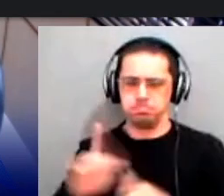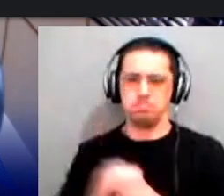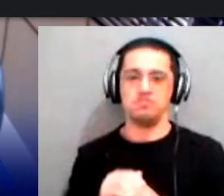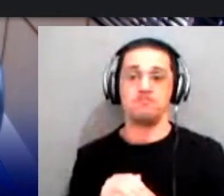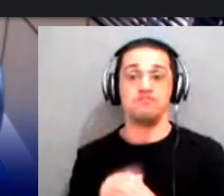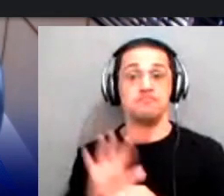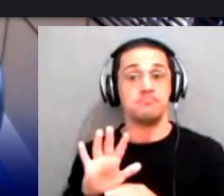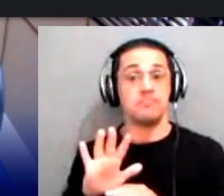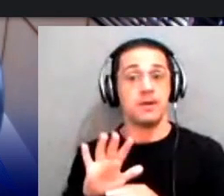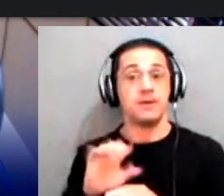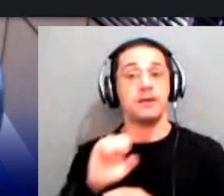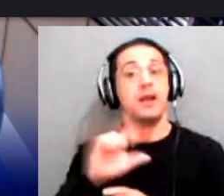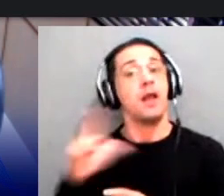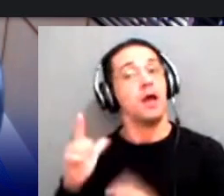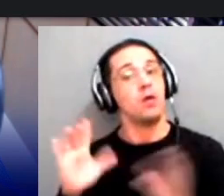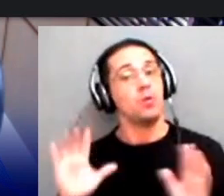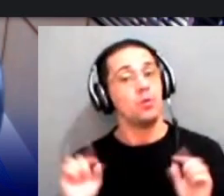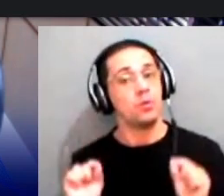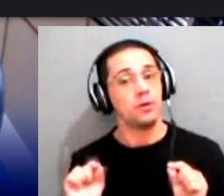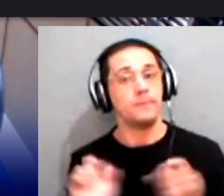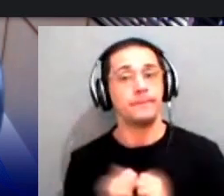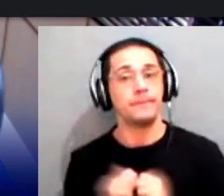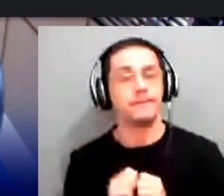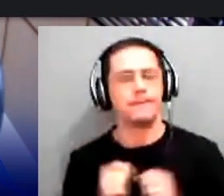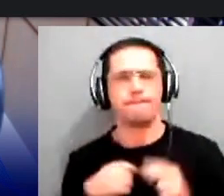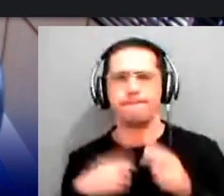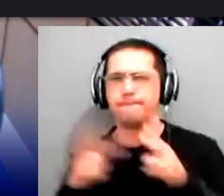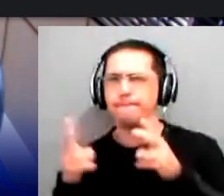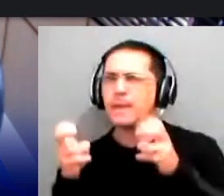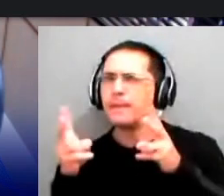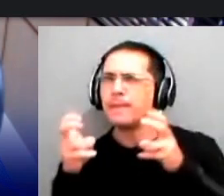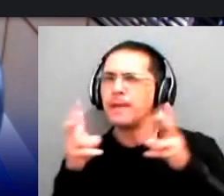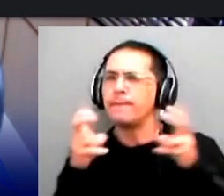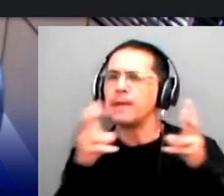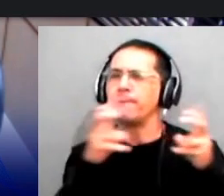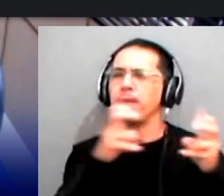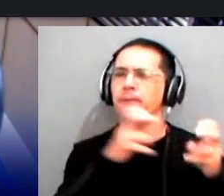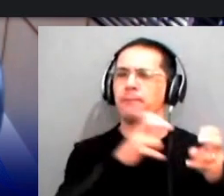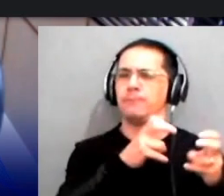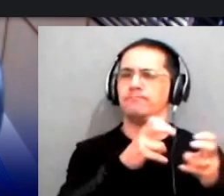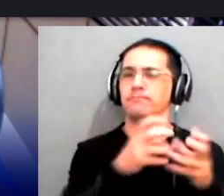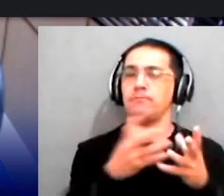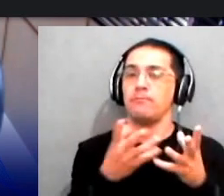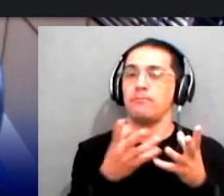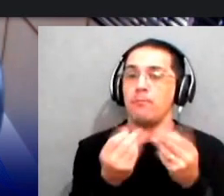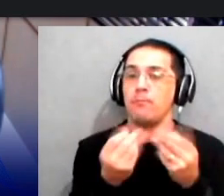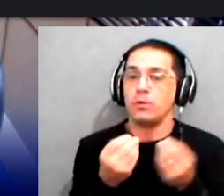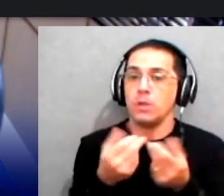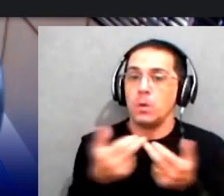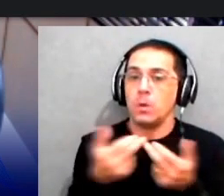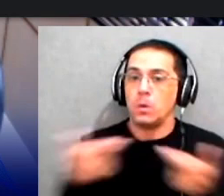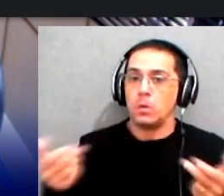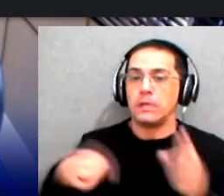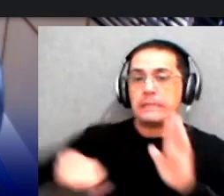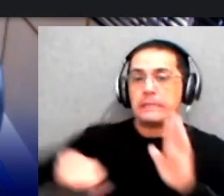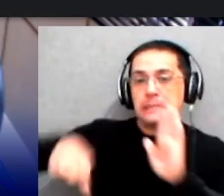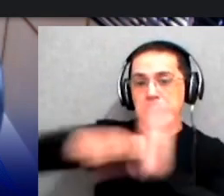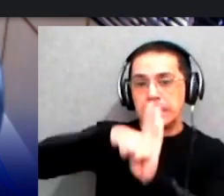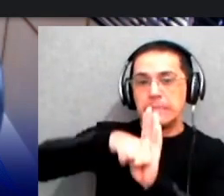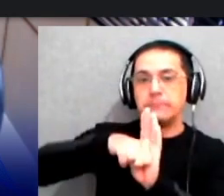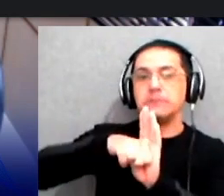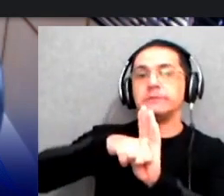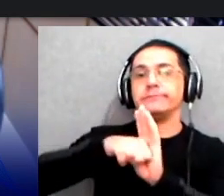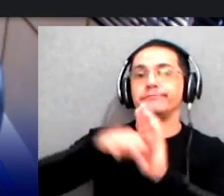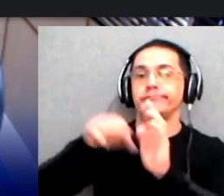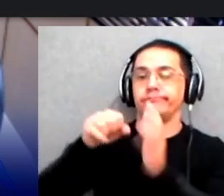tenho percebido é que, por conta do entulhamento da justiça criminal, que decorre